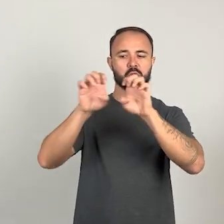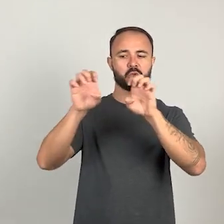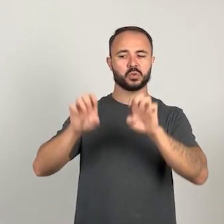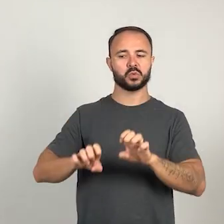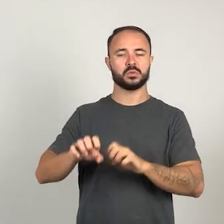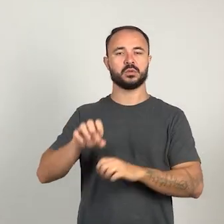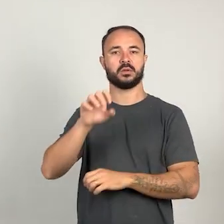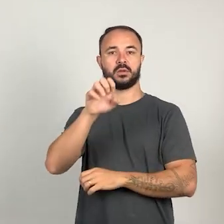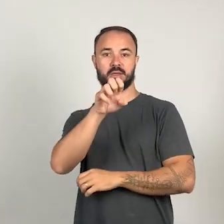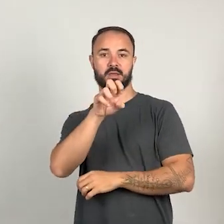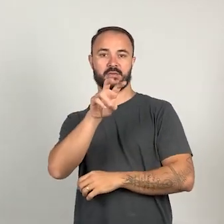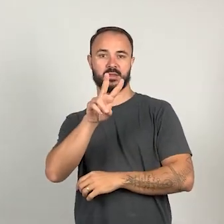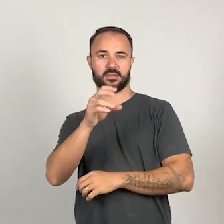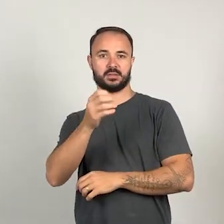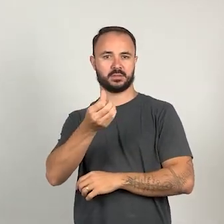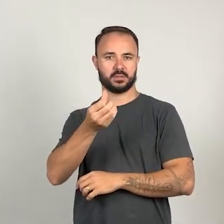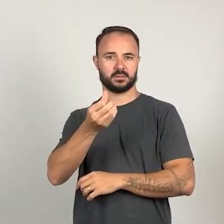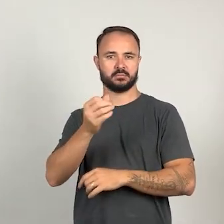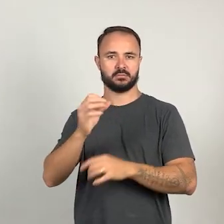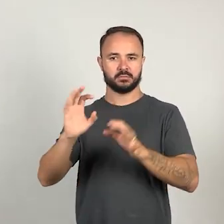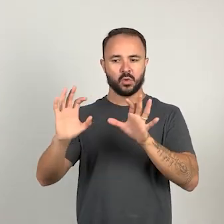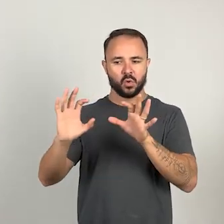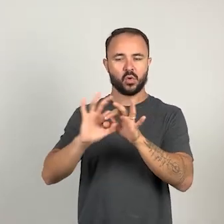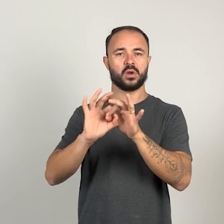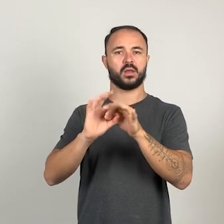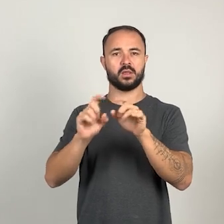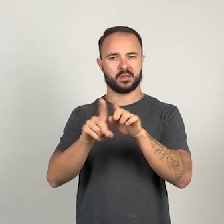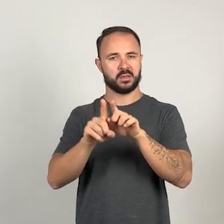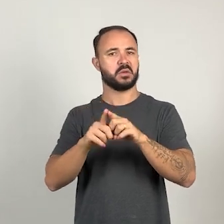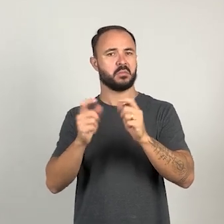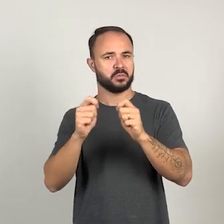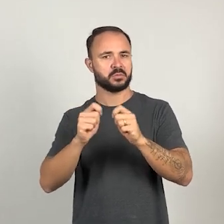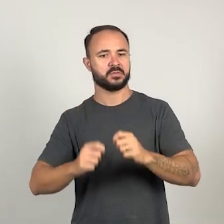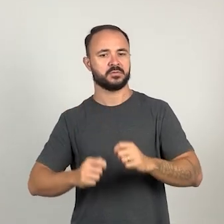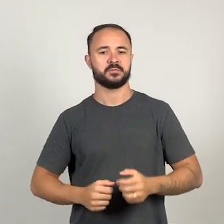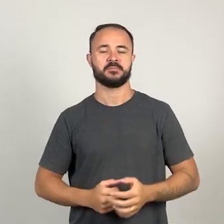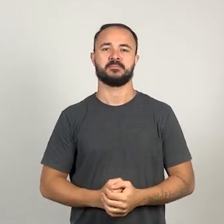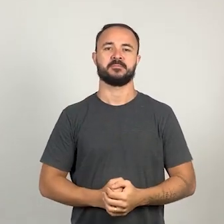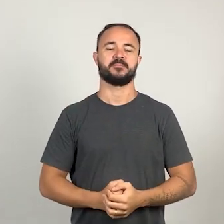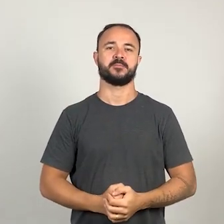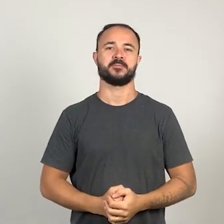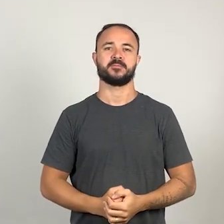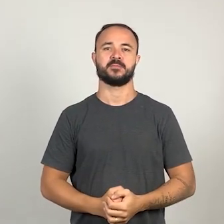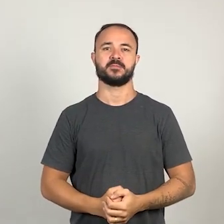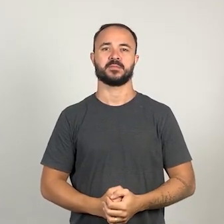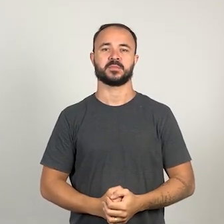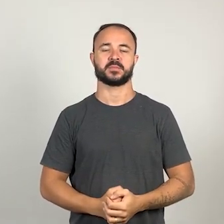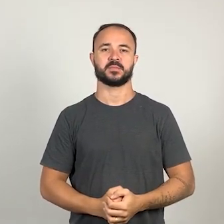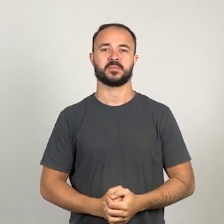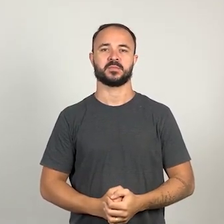dele e vamos colocar na barra, e do outro lado vamos repetir o processo.